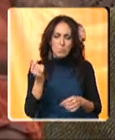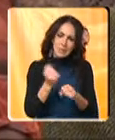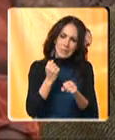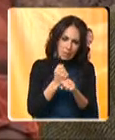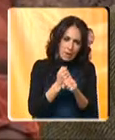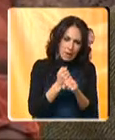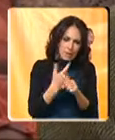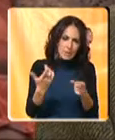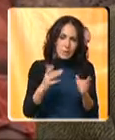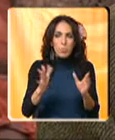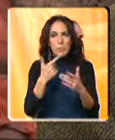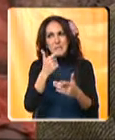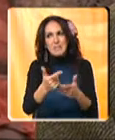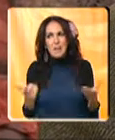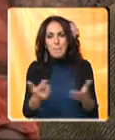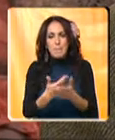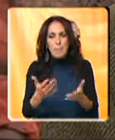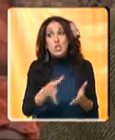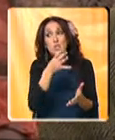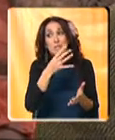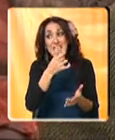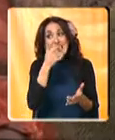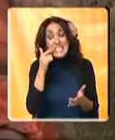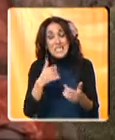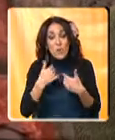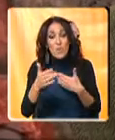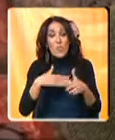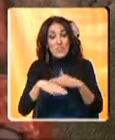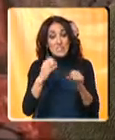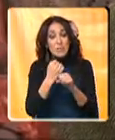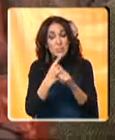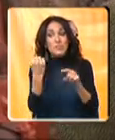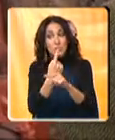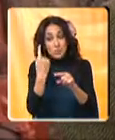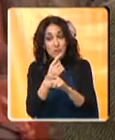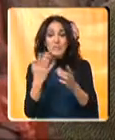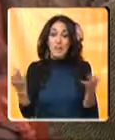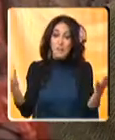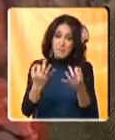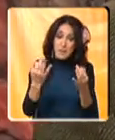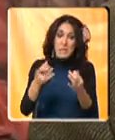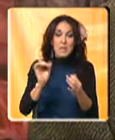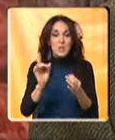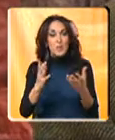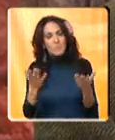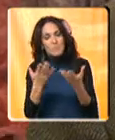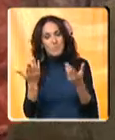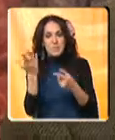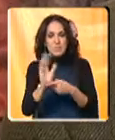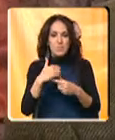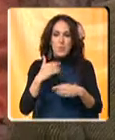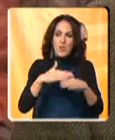trabalhos, a primeira coisa que eu fazia era explicar. Eu fiz alguns trabalhos em que realmente não era tão pertinente. Por